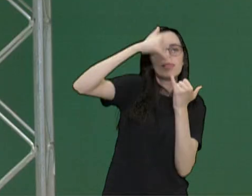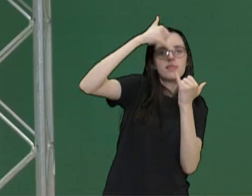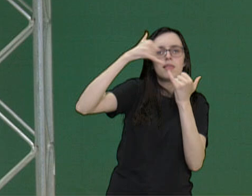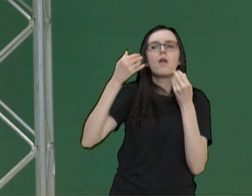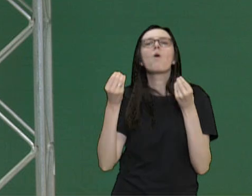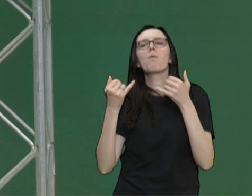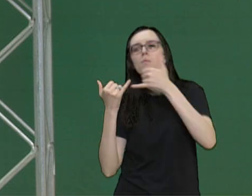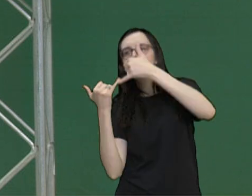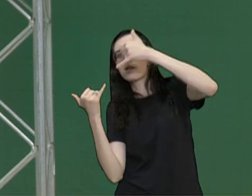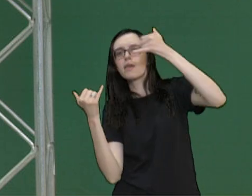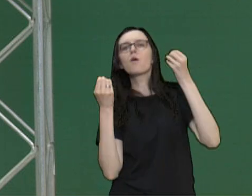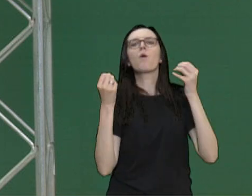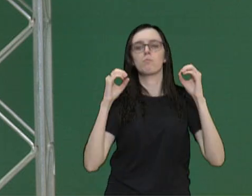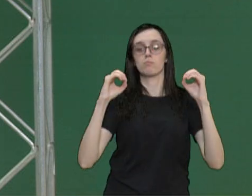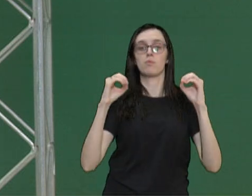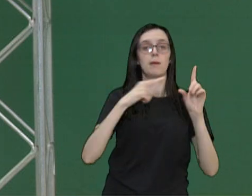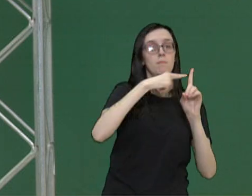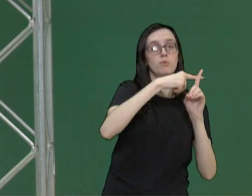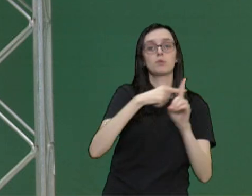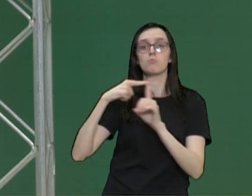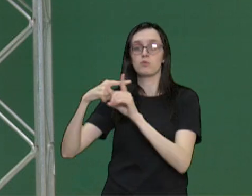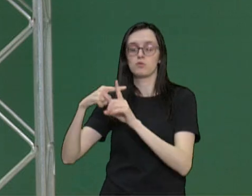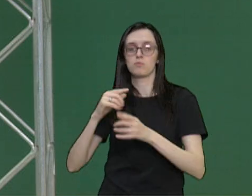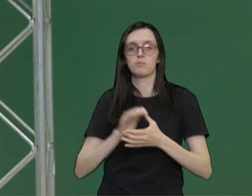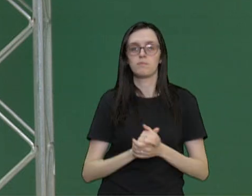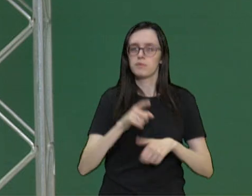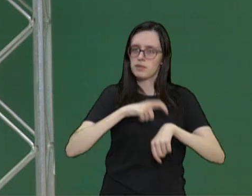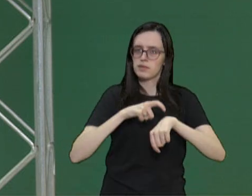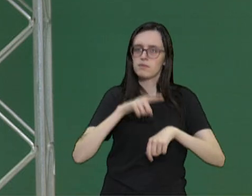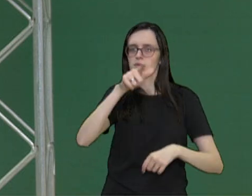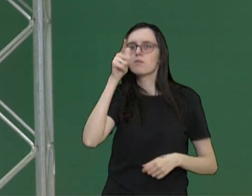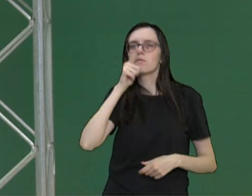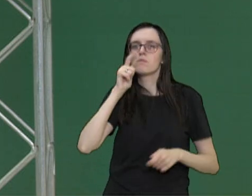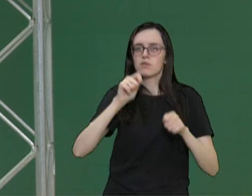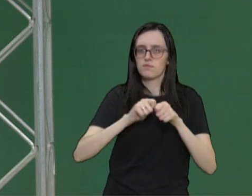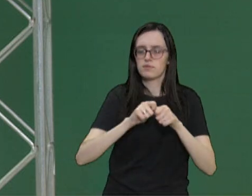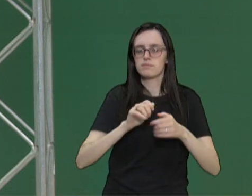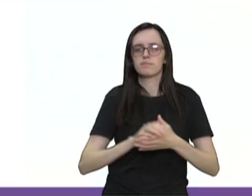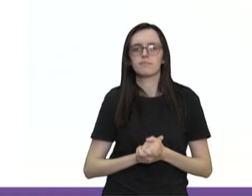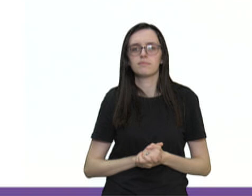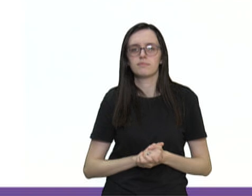entre duas cargas elétricas positivas. Um tempinho então para vocês fazerem.